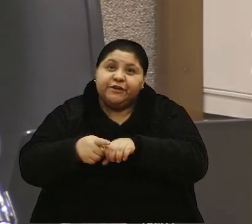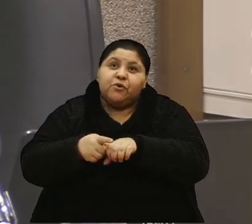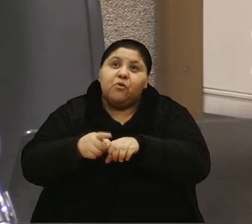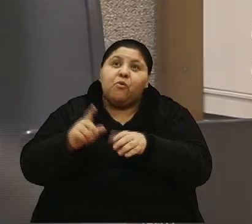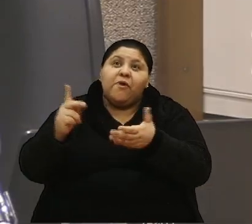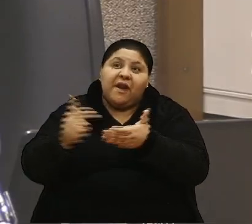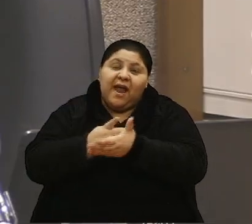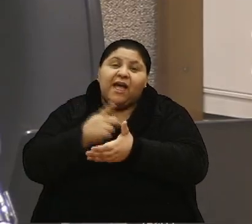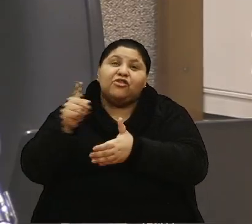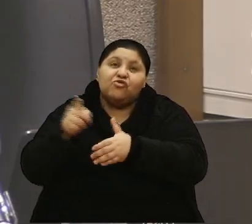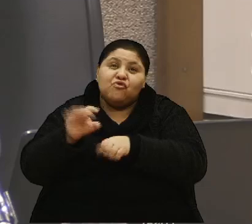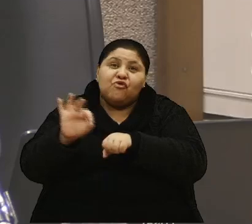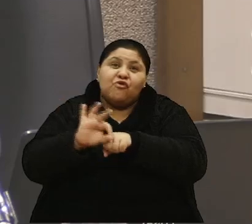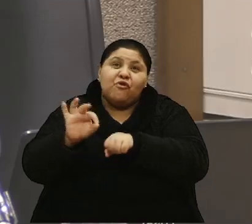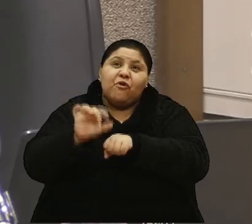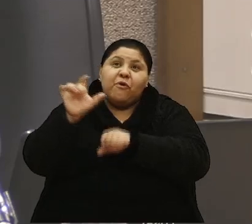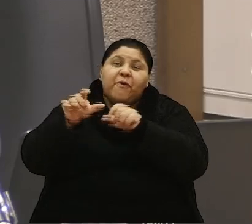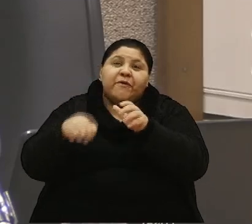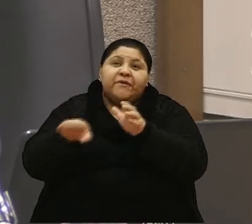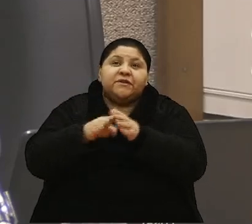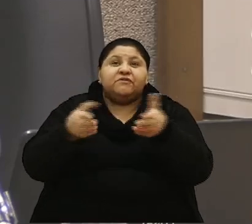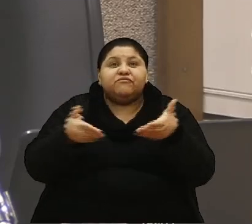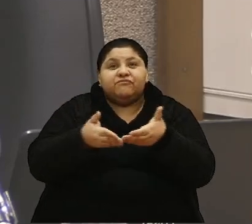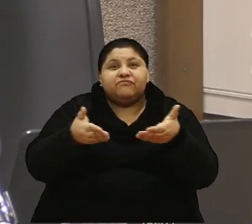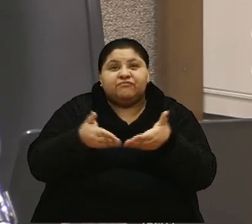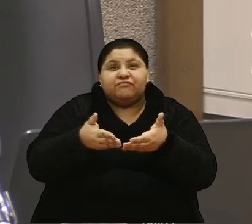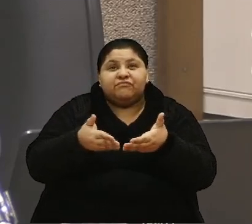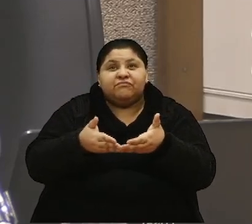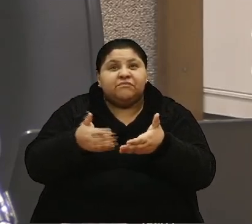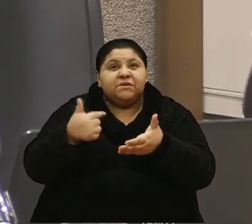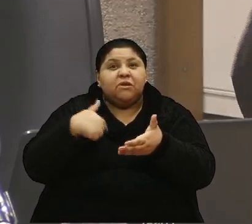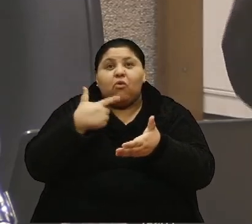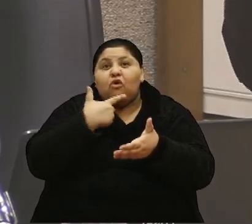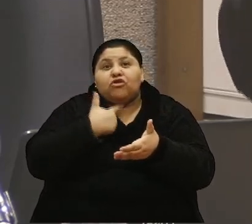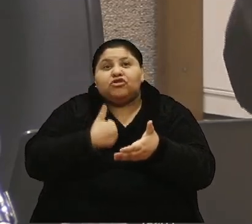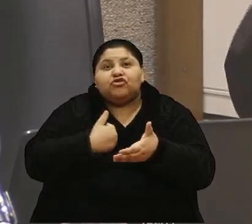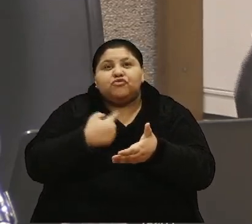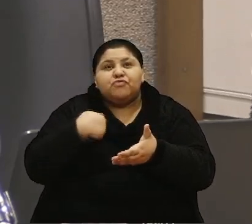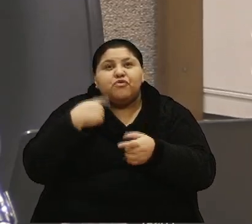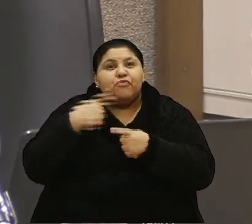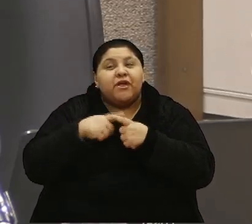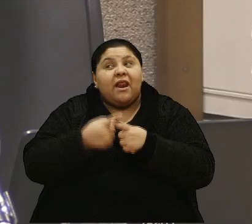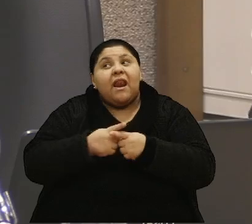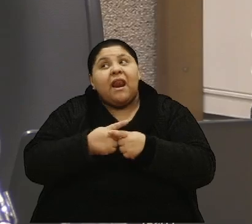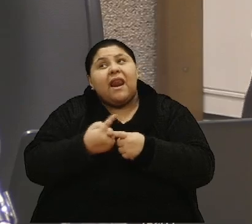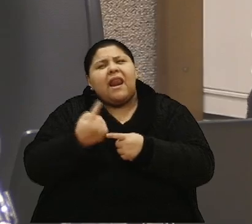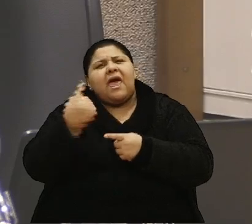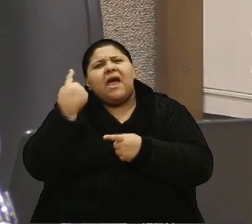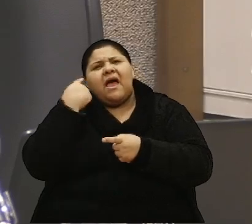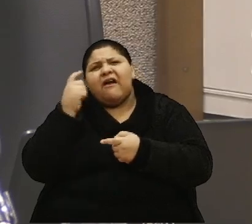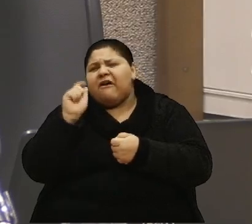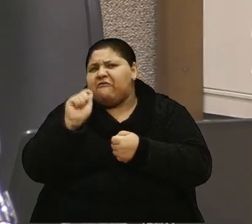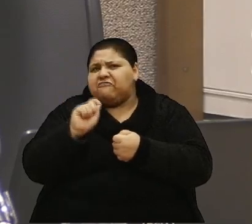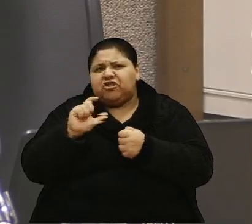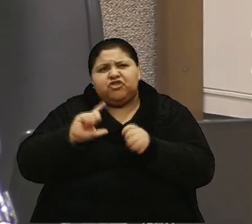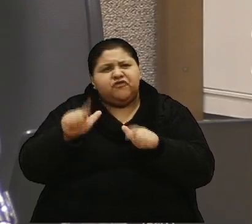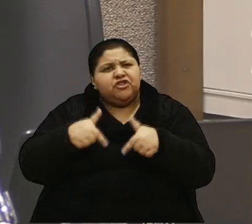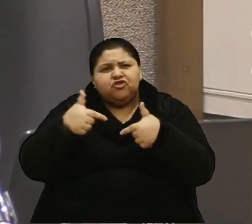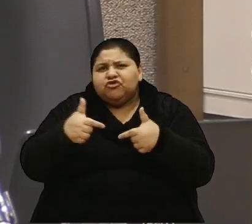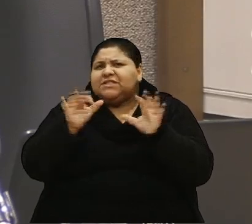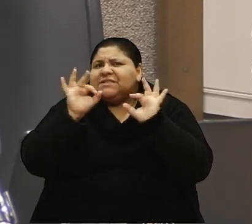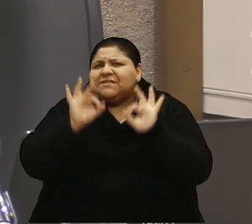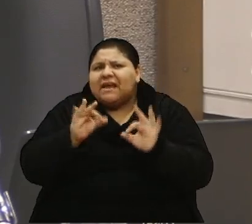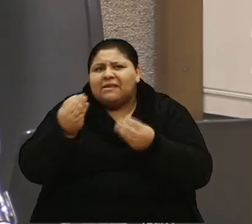Então, eu tenho pessoas que até hoje provavelmente me detestam, porque na época fiz o que fiz e o que tinha que ser